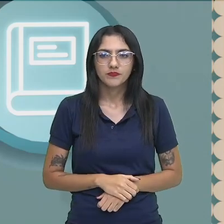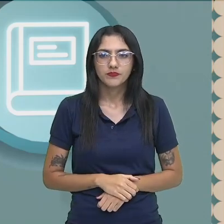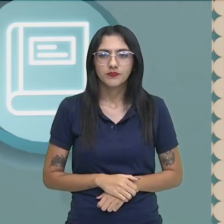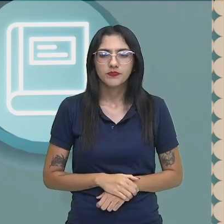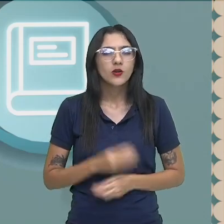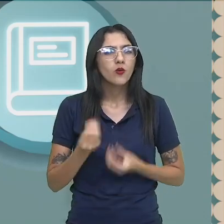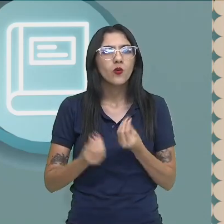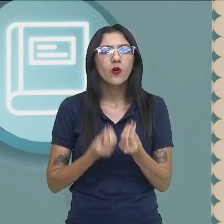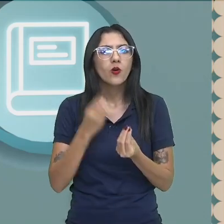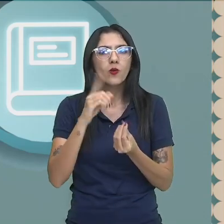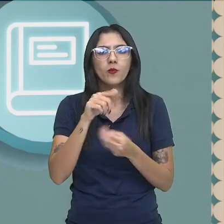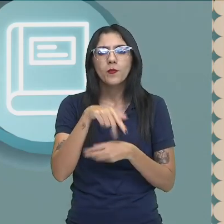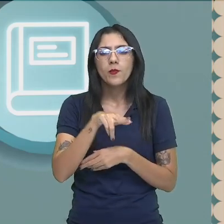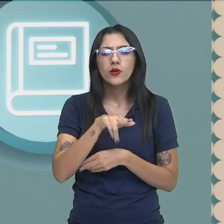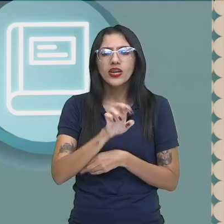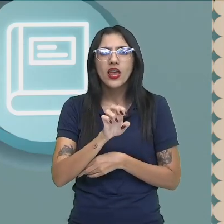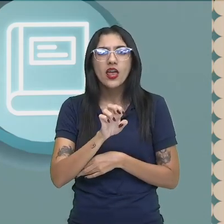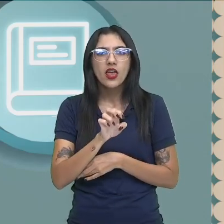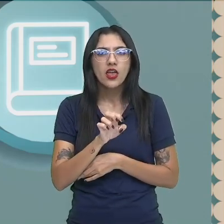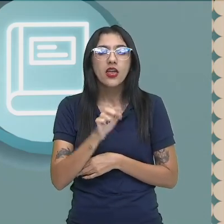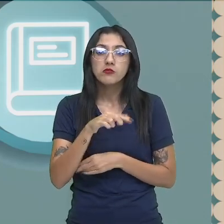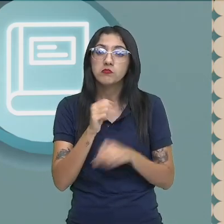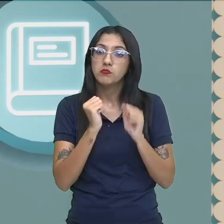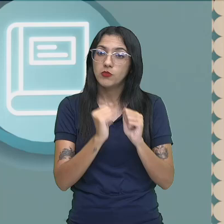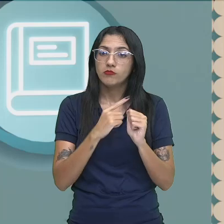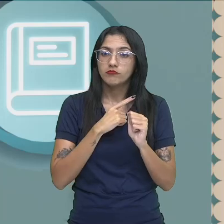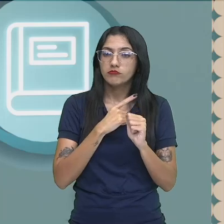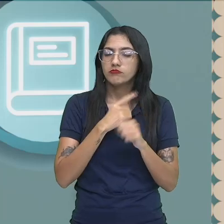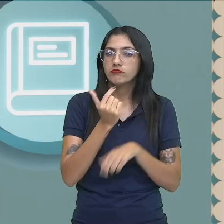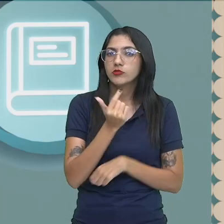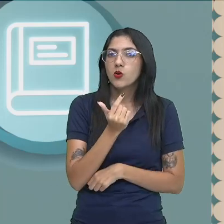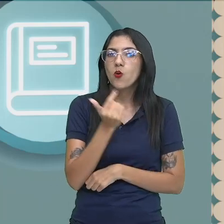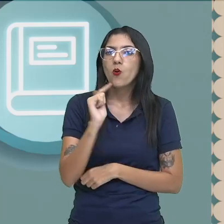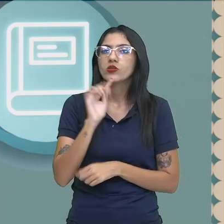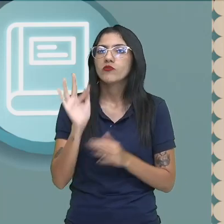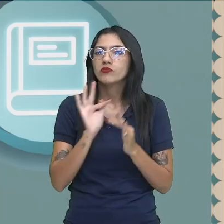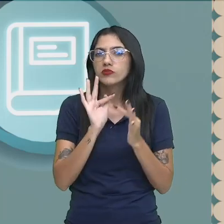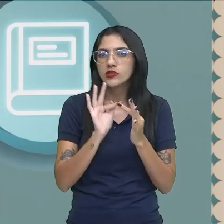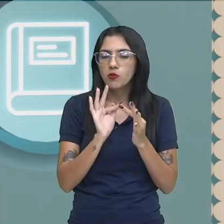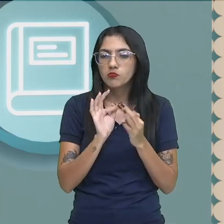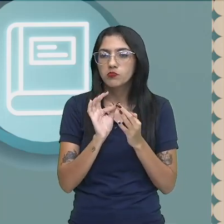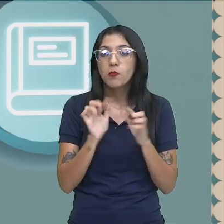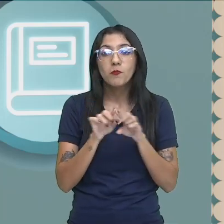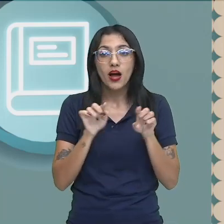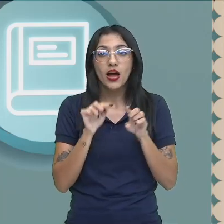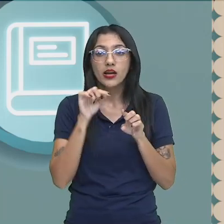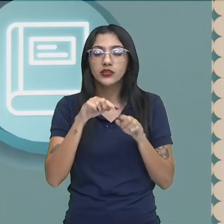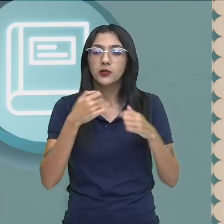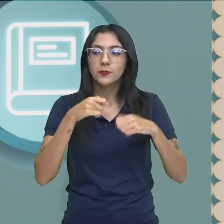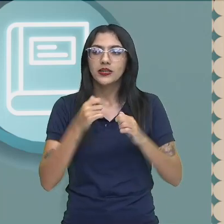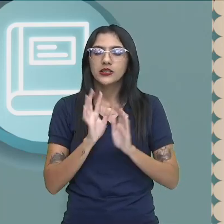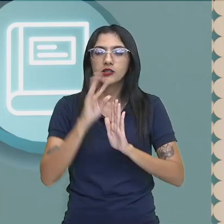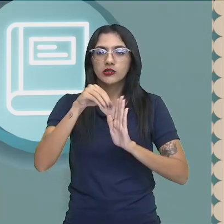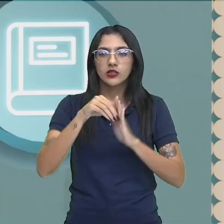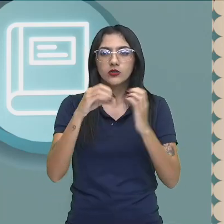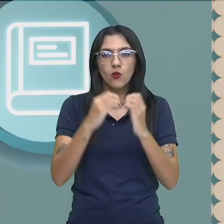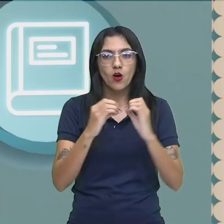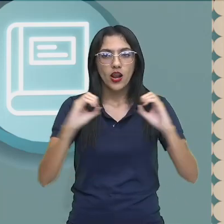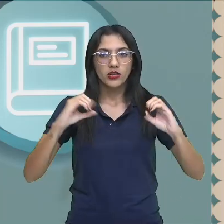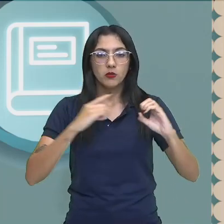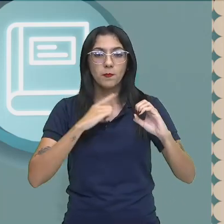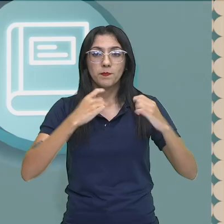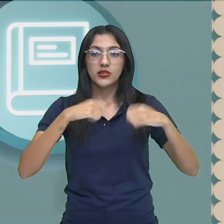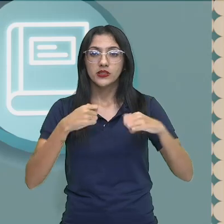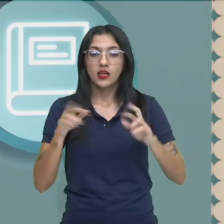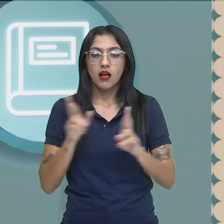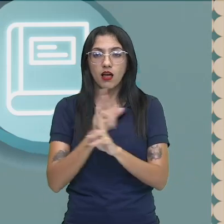pronome relativo? Que ele pode ter outras funções, mas ele é pronome relativo quando ele estiver, né, relacionado a